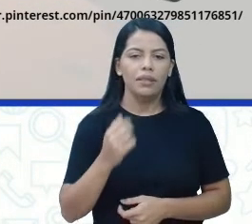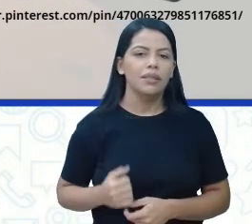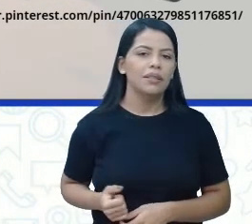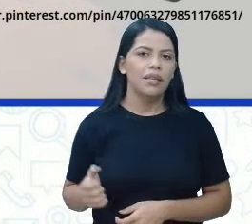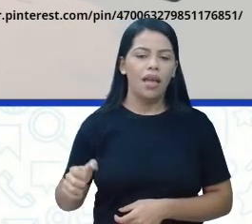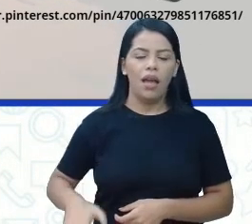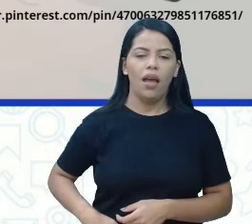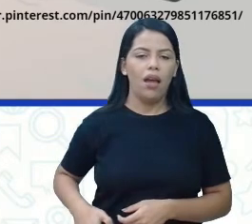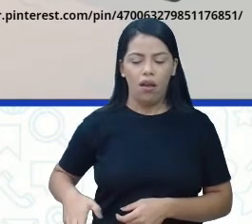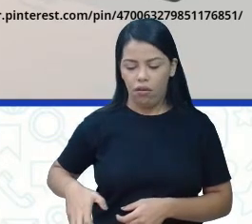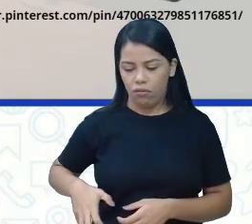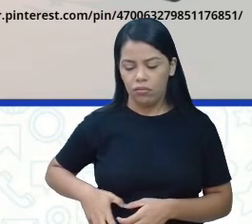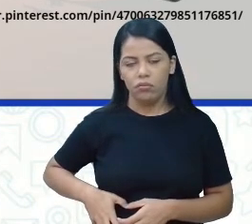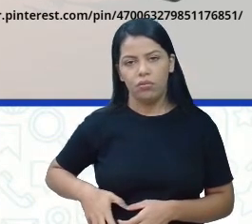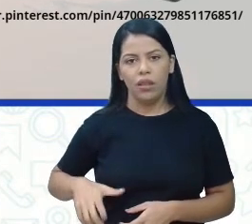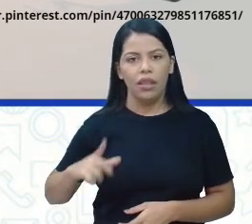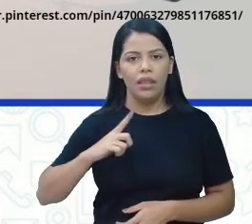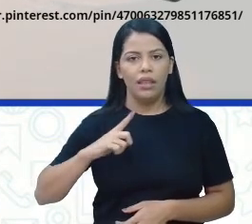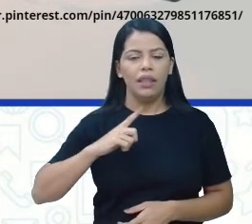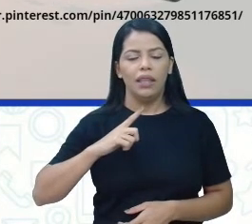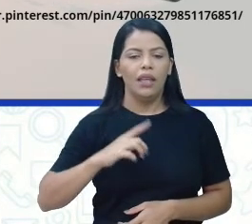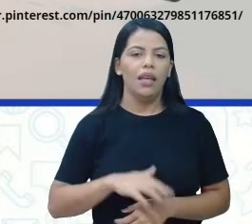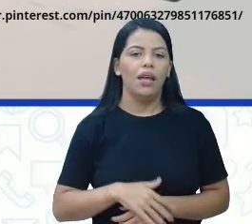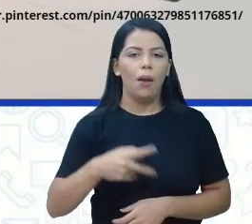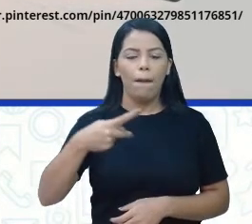pochete. Eu sei que o seu andava com a pochete, professor.